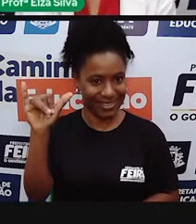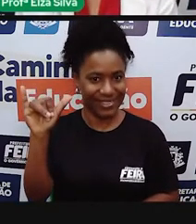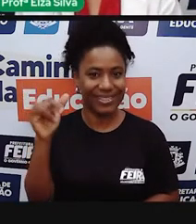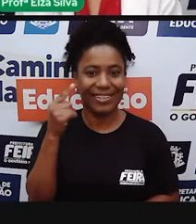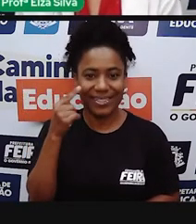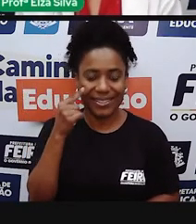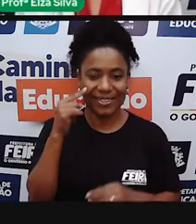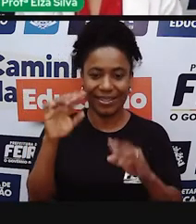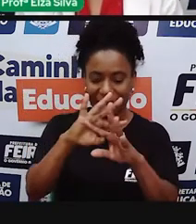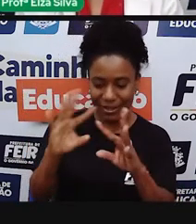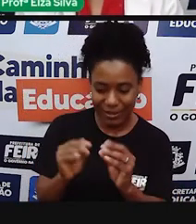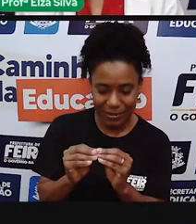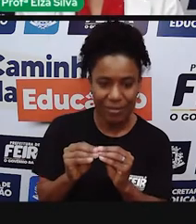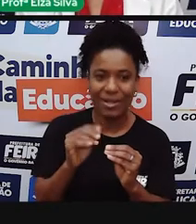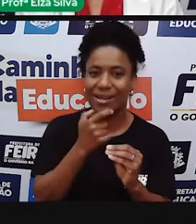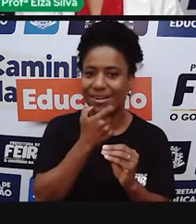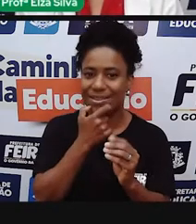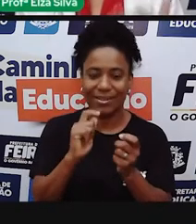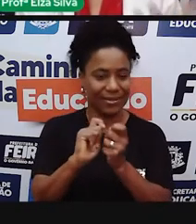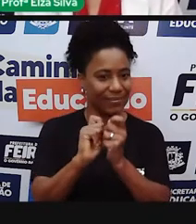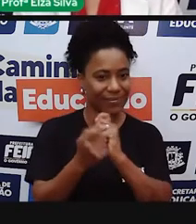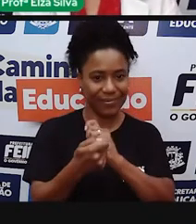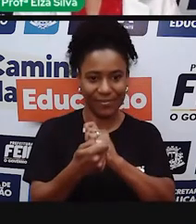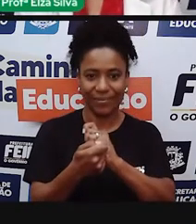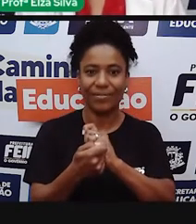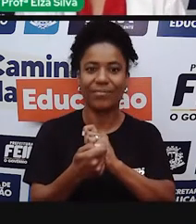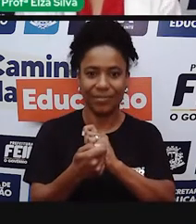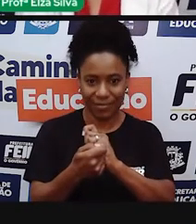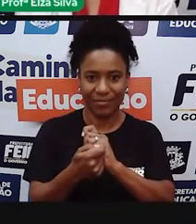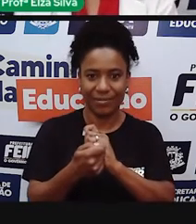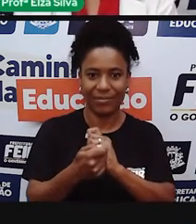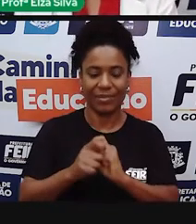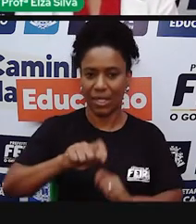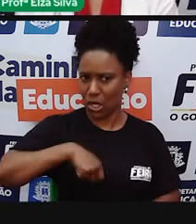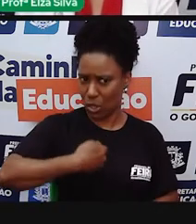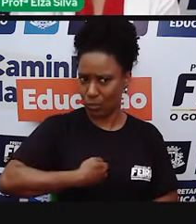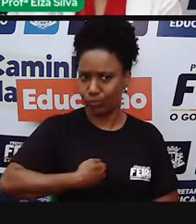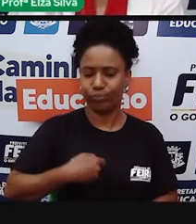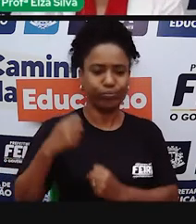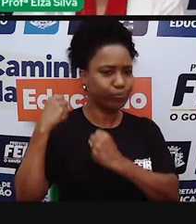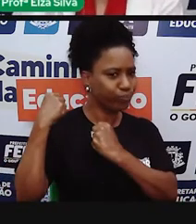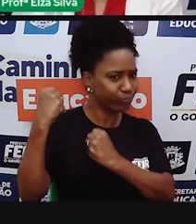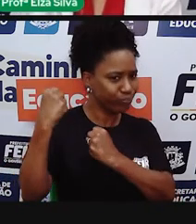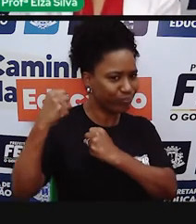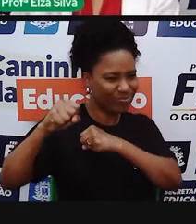much. I'm so much. Eu sou poderosa. Ok?